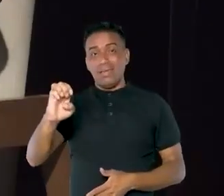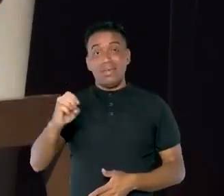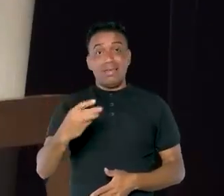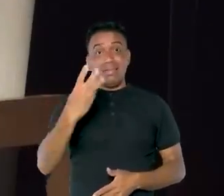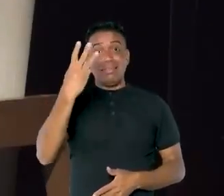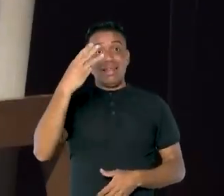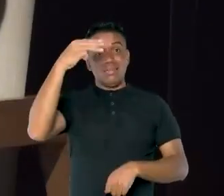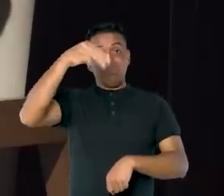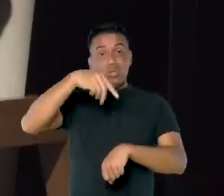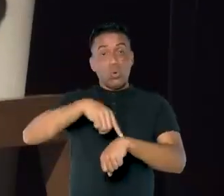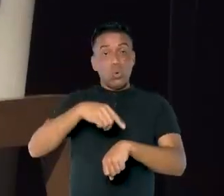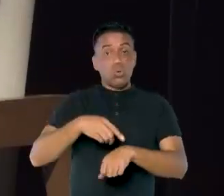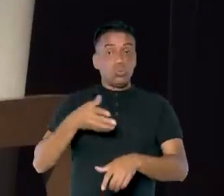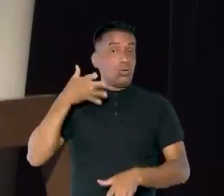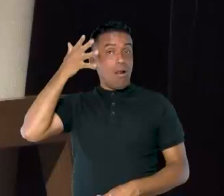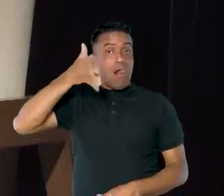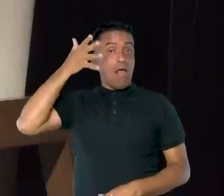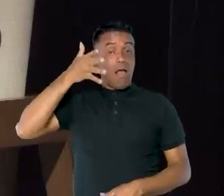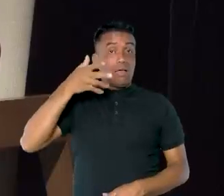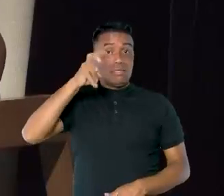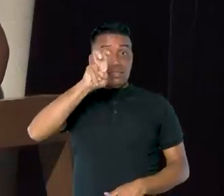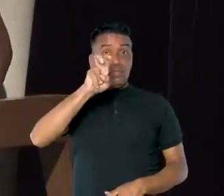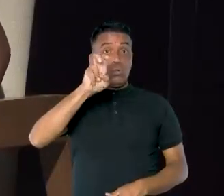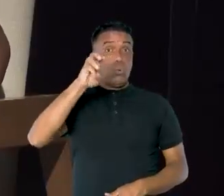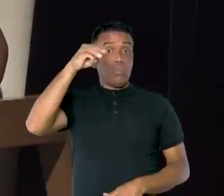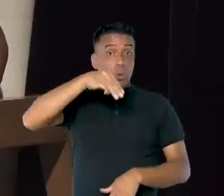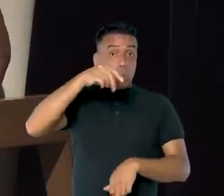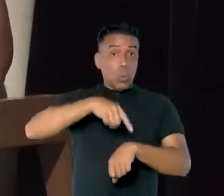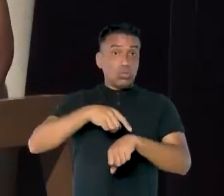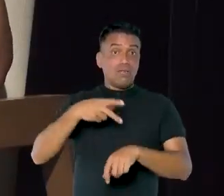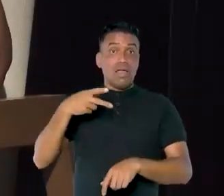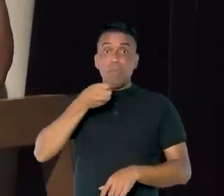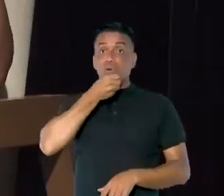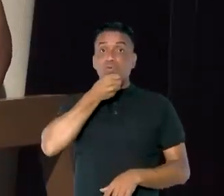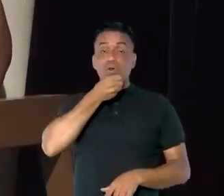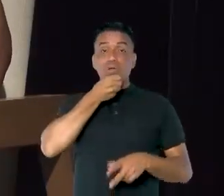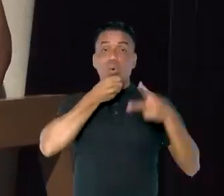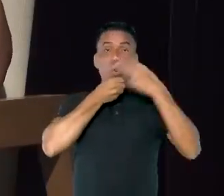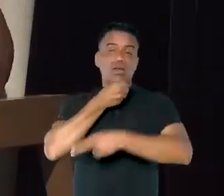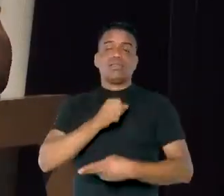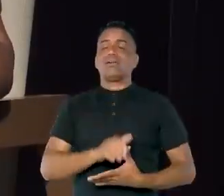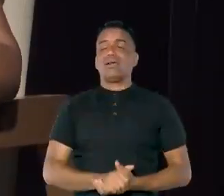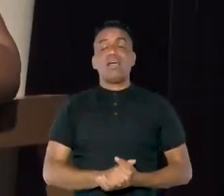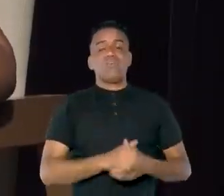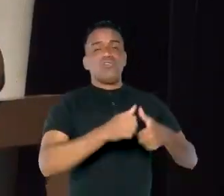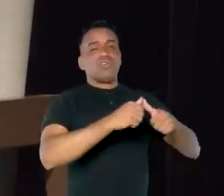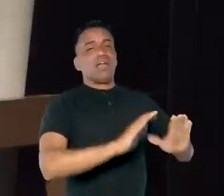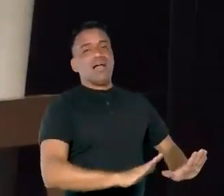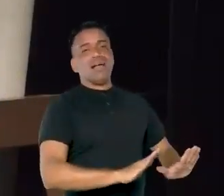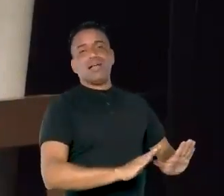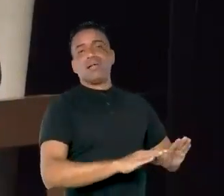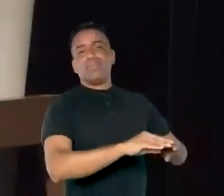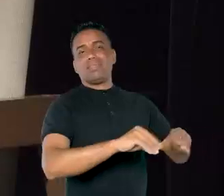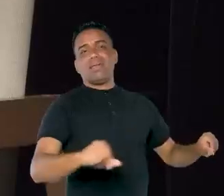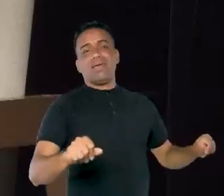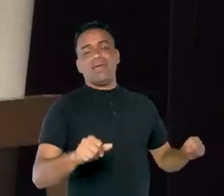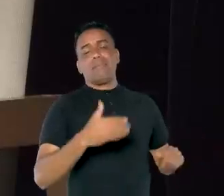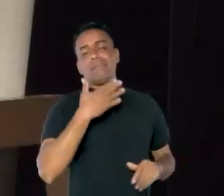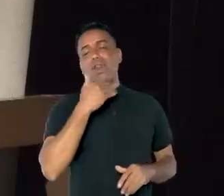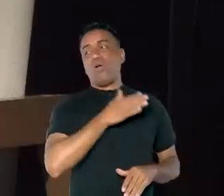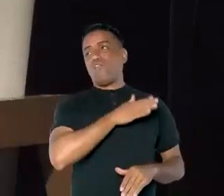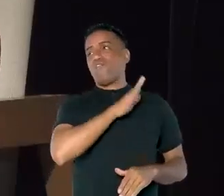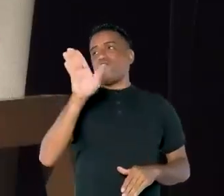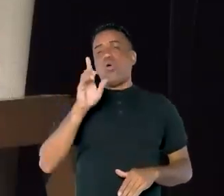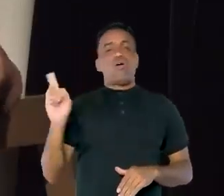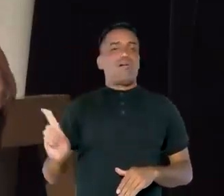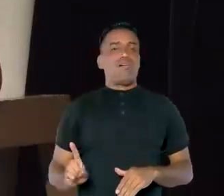de fala, 5 minutos de fala, senão vai cortar o microfone. Eu nem vou, eu vou ficar aqui no meu território melhor, porque